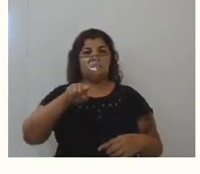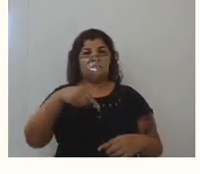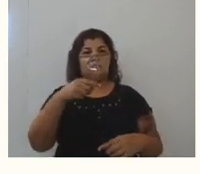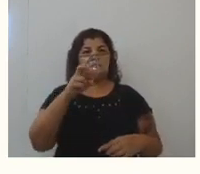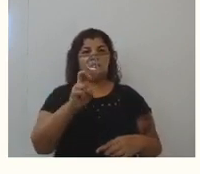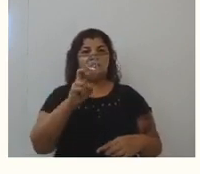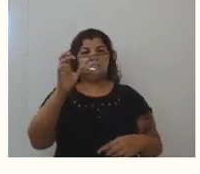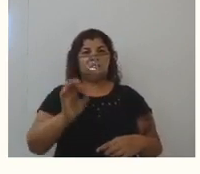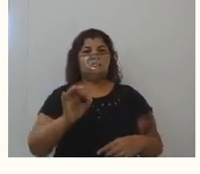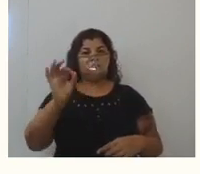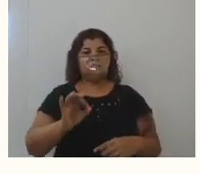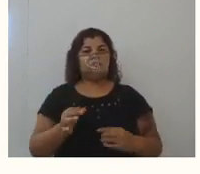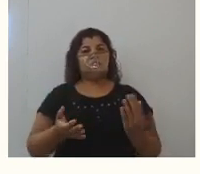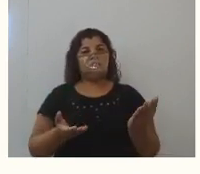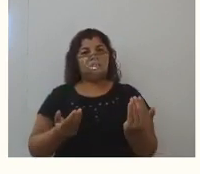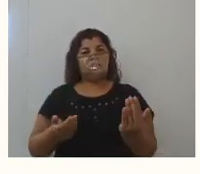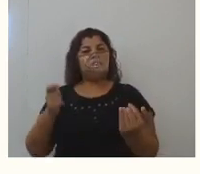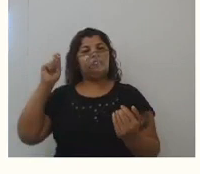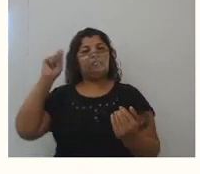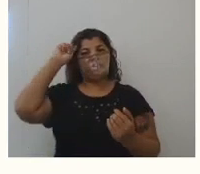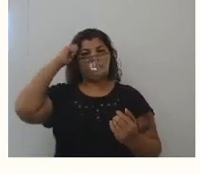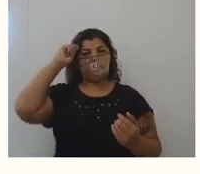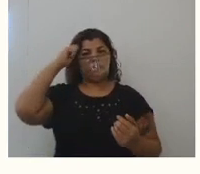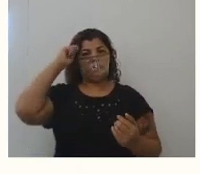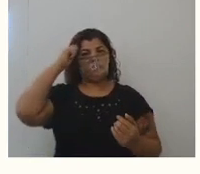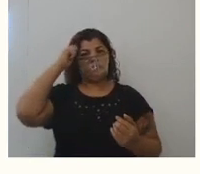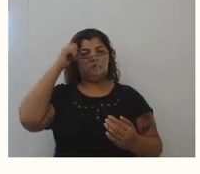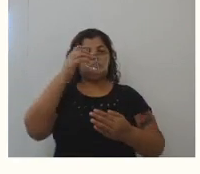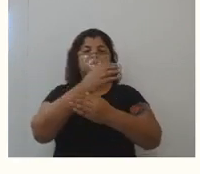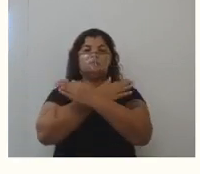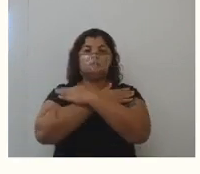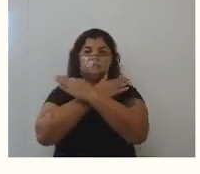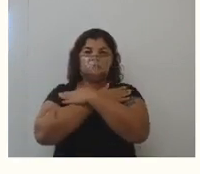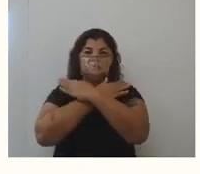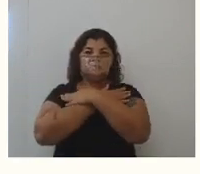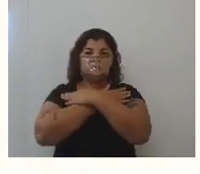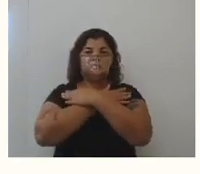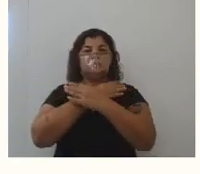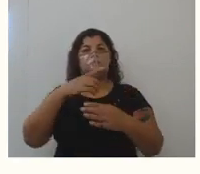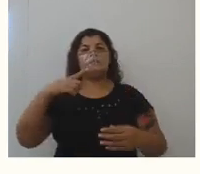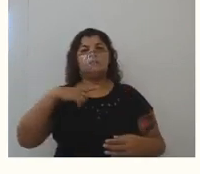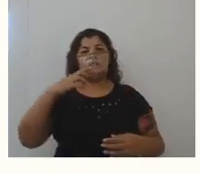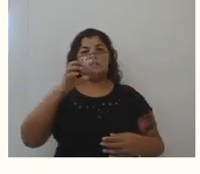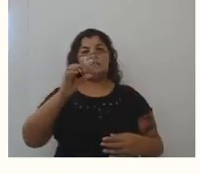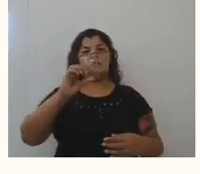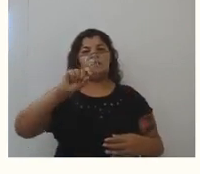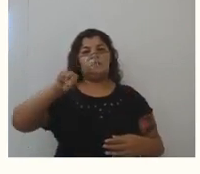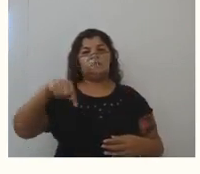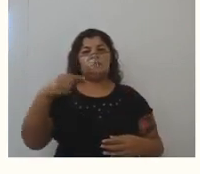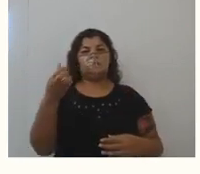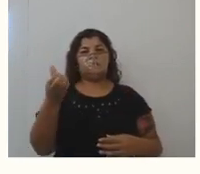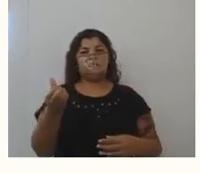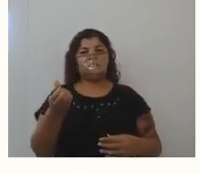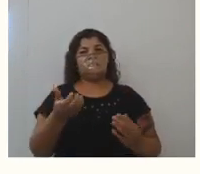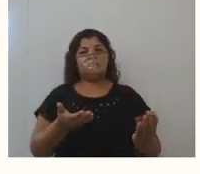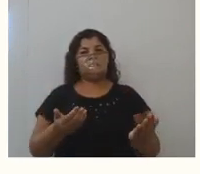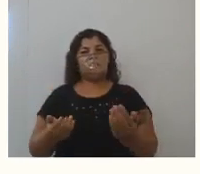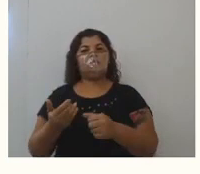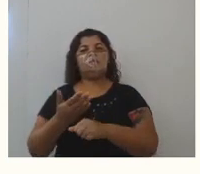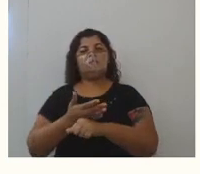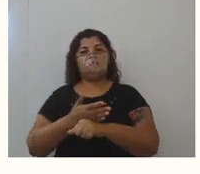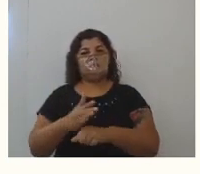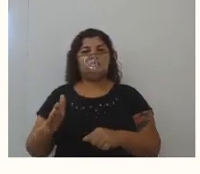13,5% de jovens negros, certo, desempregados, eu vou ter 9,6% de jovens